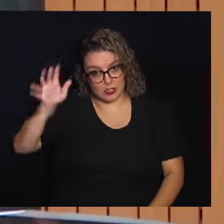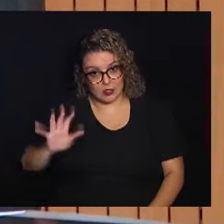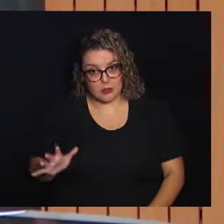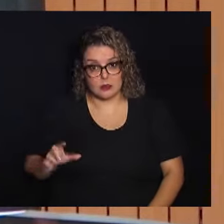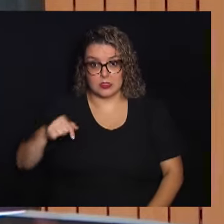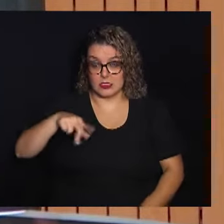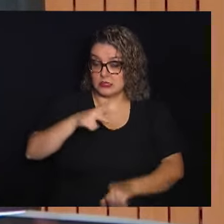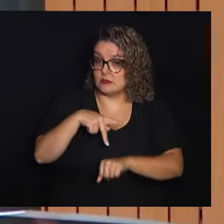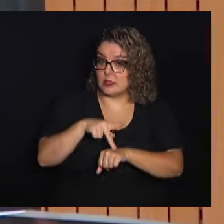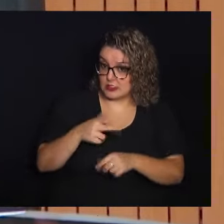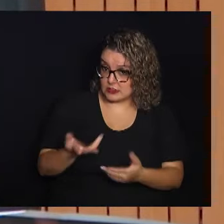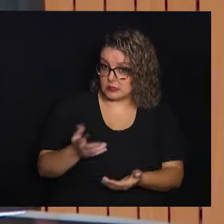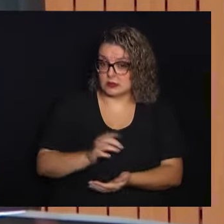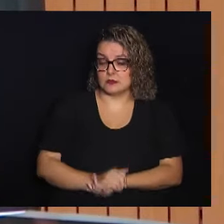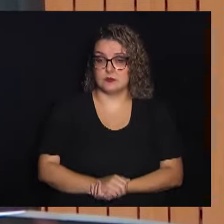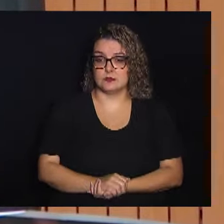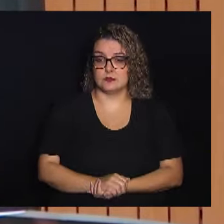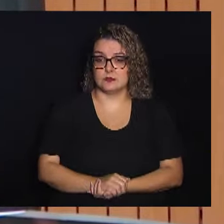afro-brasileira nesse país l